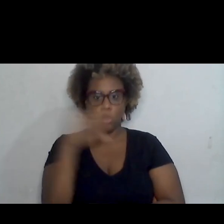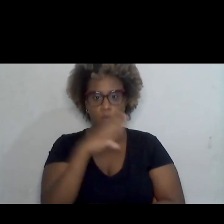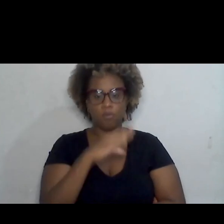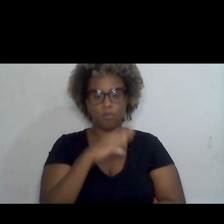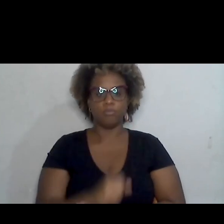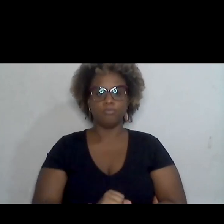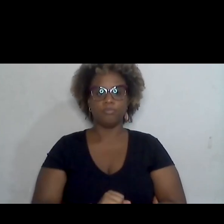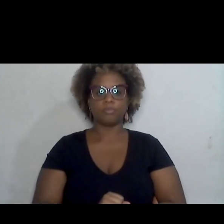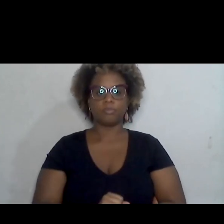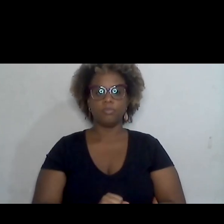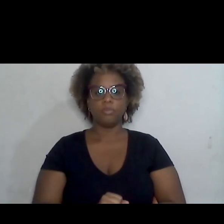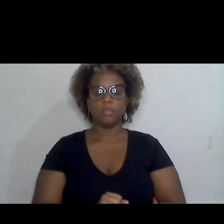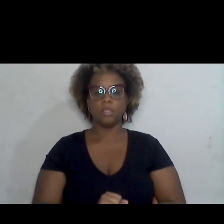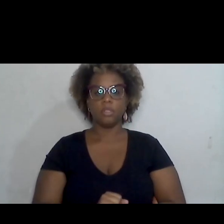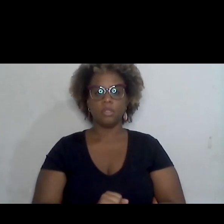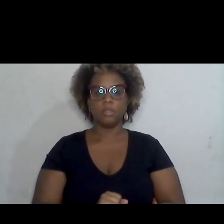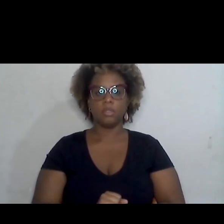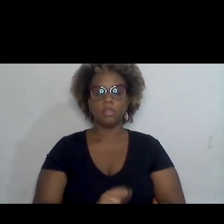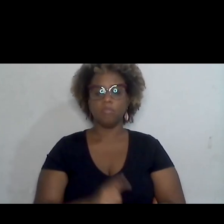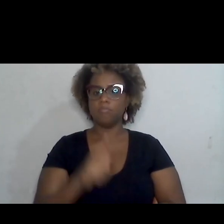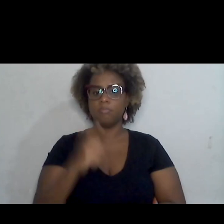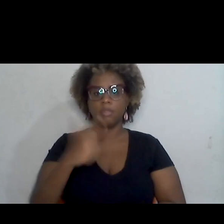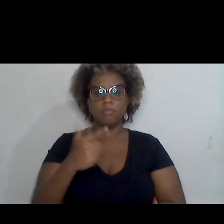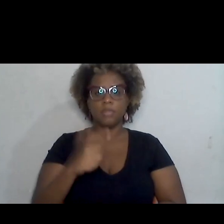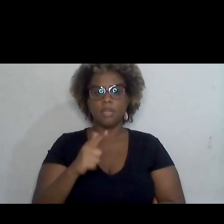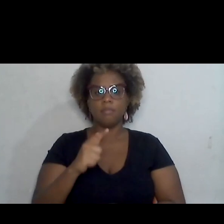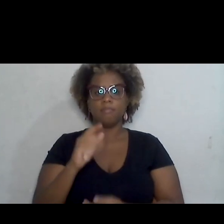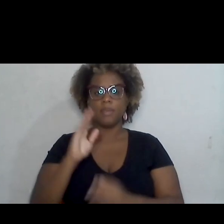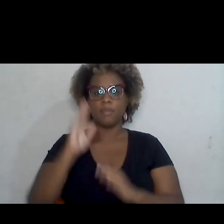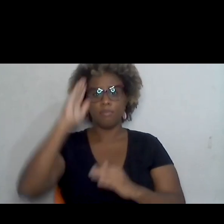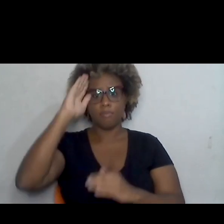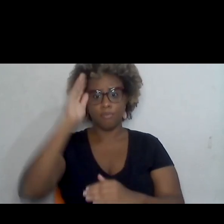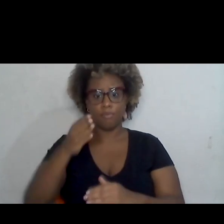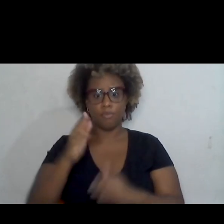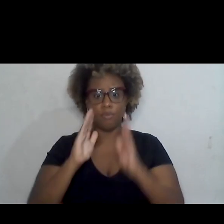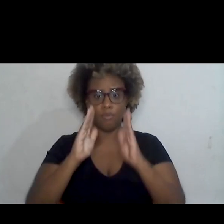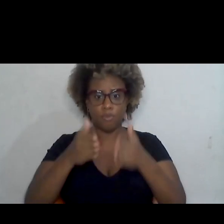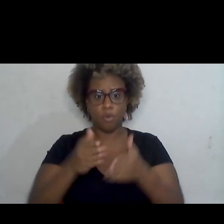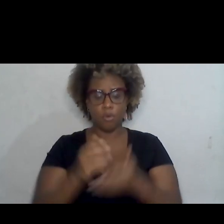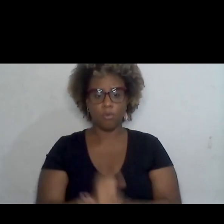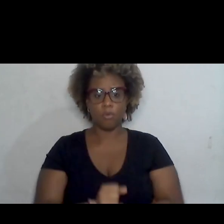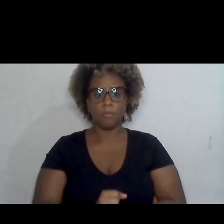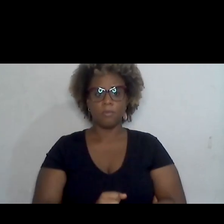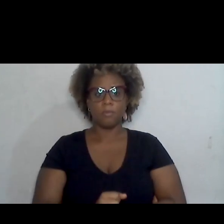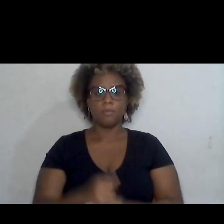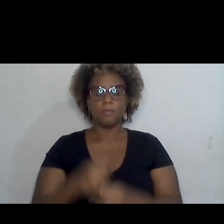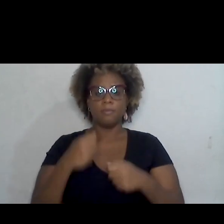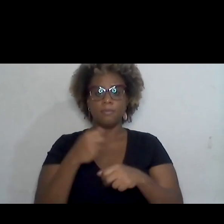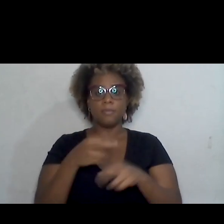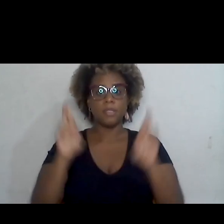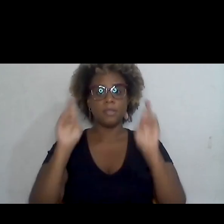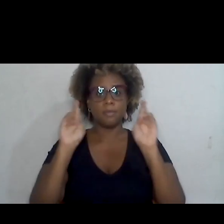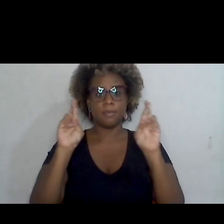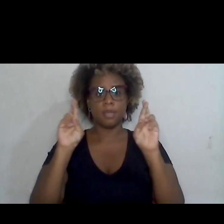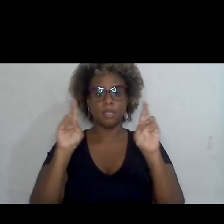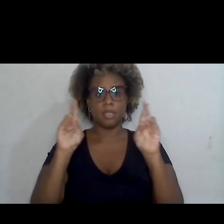meio e separar. Então, nós estamos na expectativa e no diálogo com a PGE, e não tem